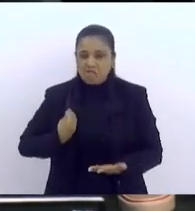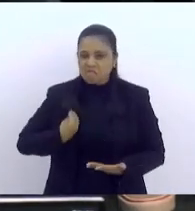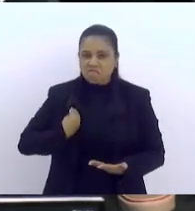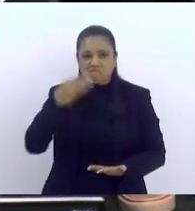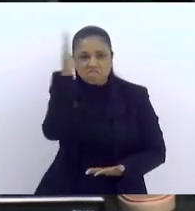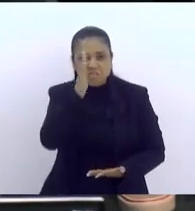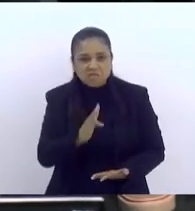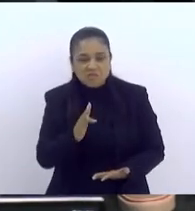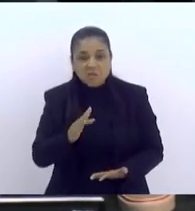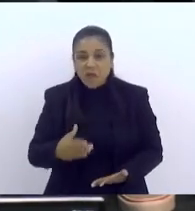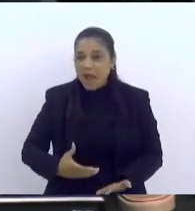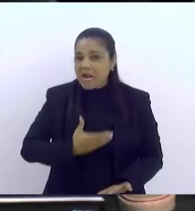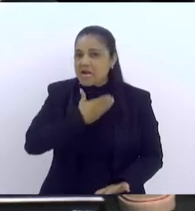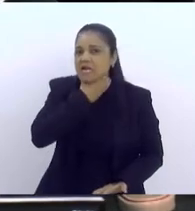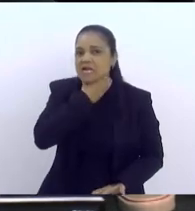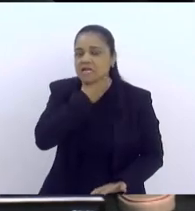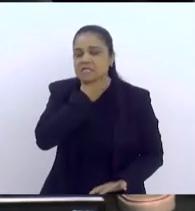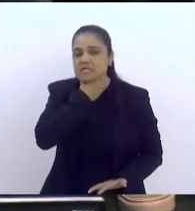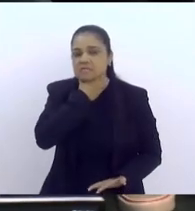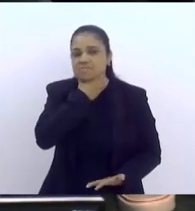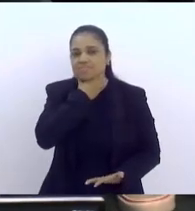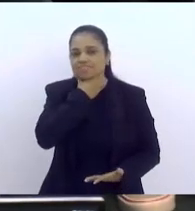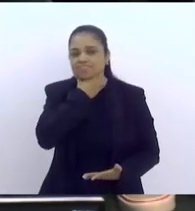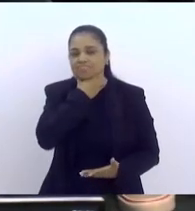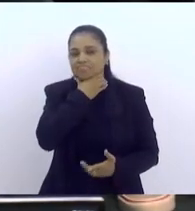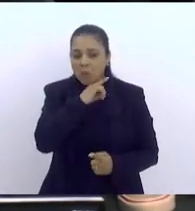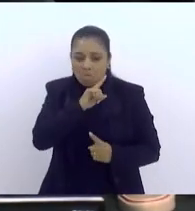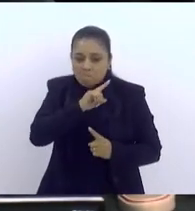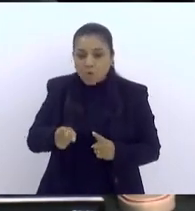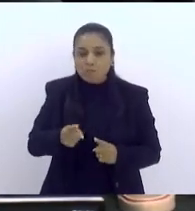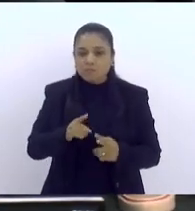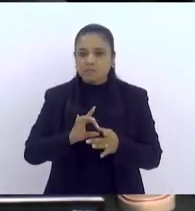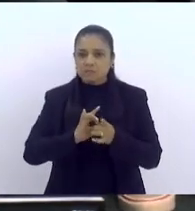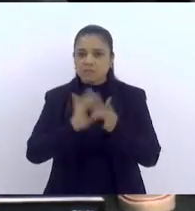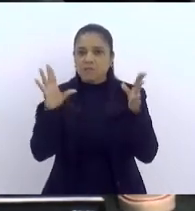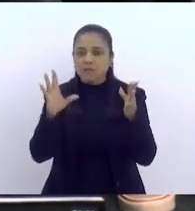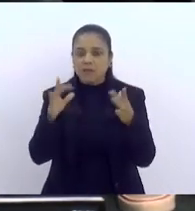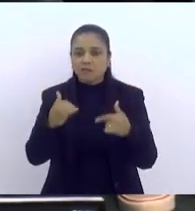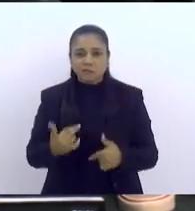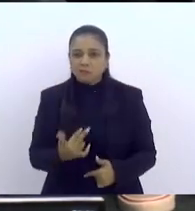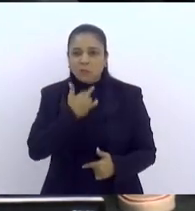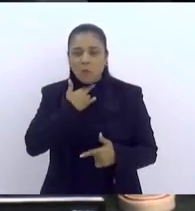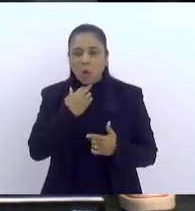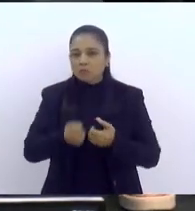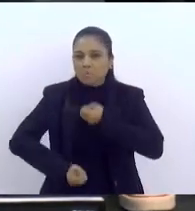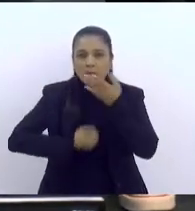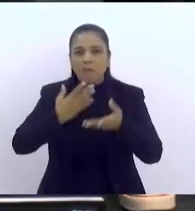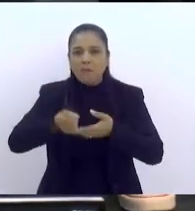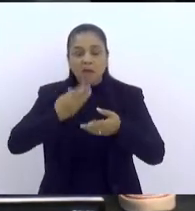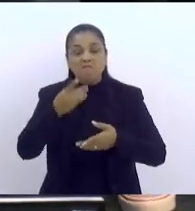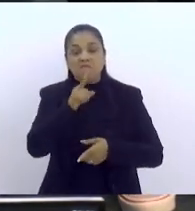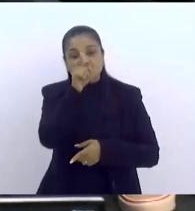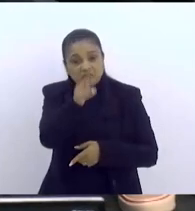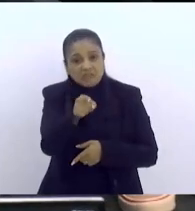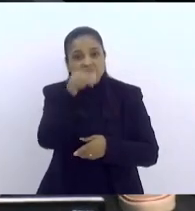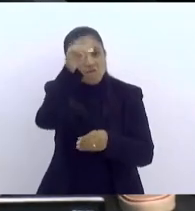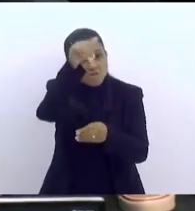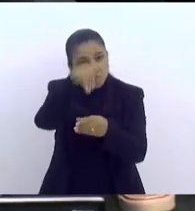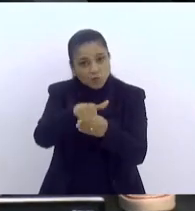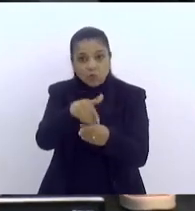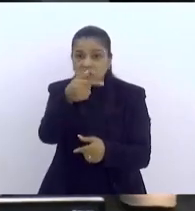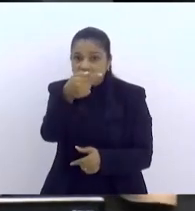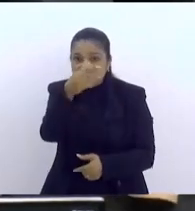uma crise da liberdade. Nós não podemos nos manifestar. Você que votou nos